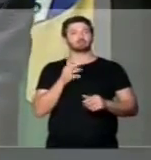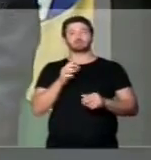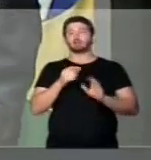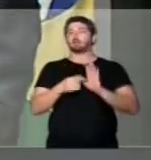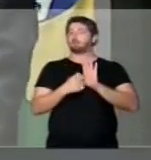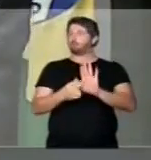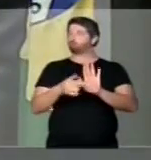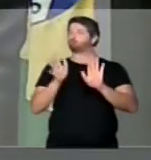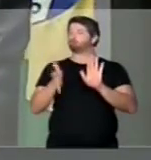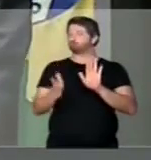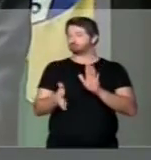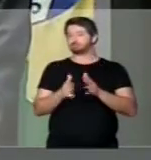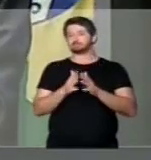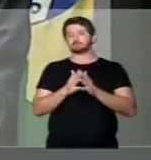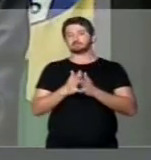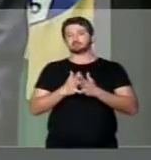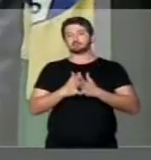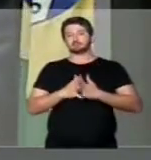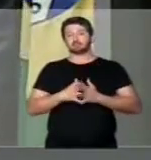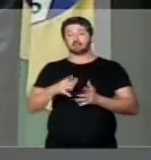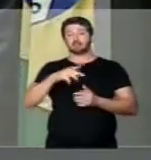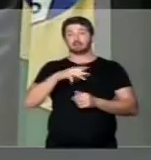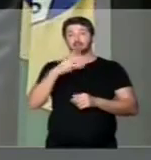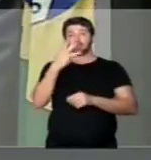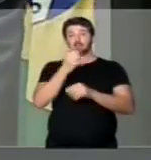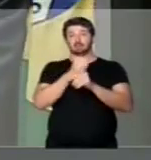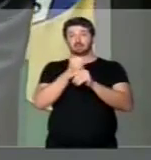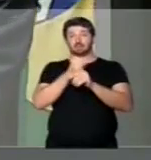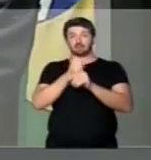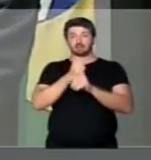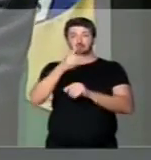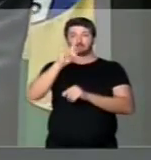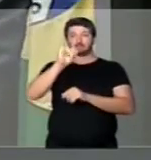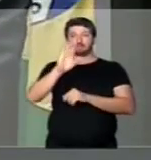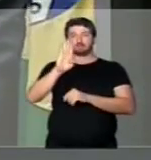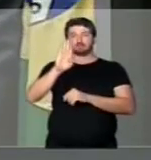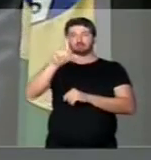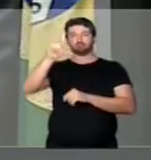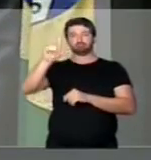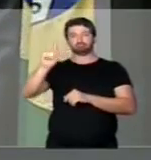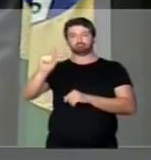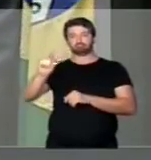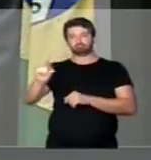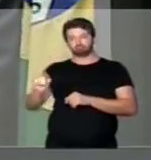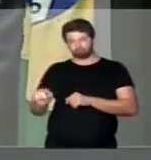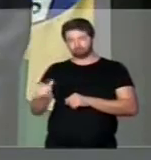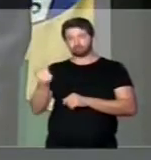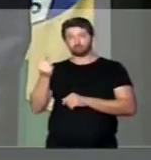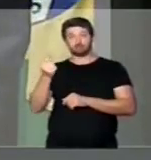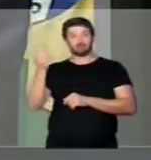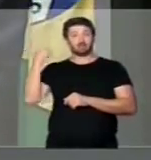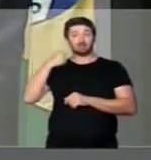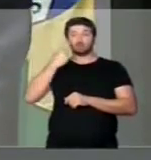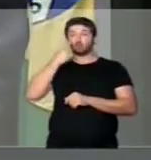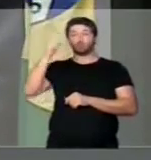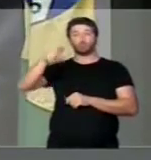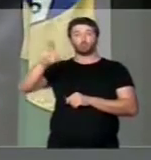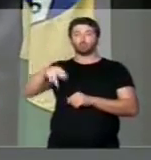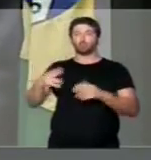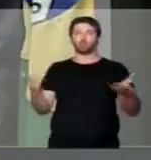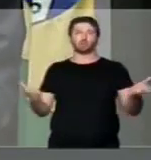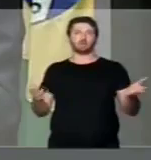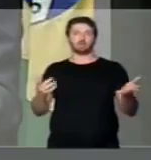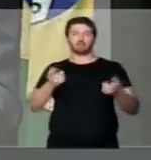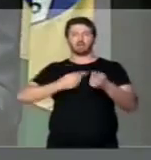apontando. Poderemos ter 3 anos de queda do PIB, algo nunca antes experimentado em